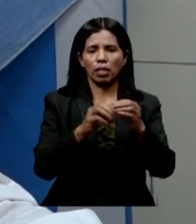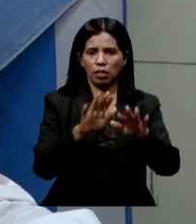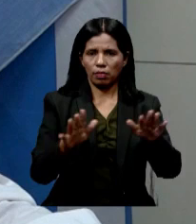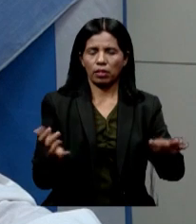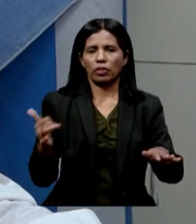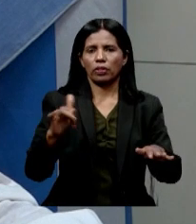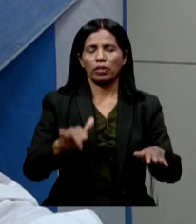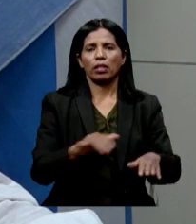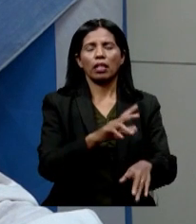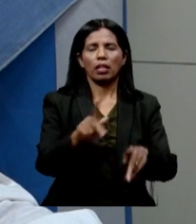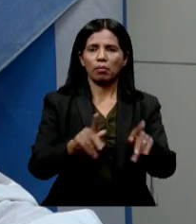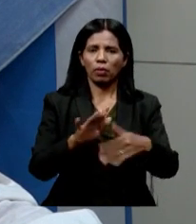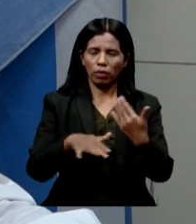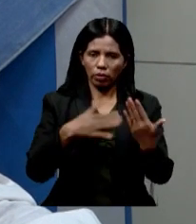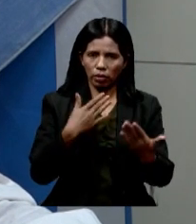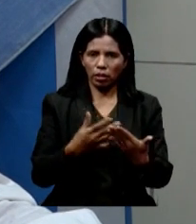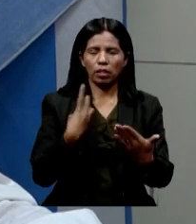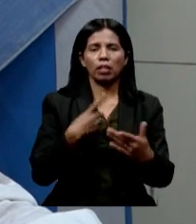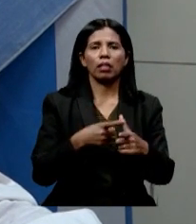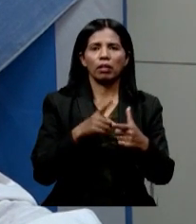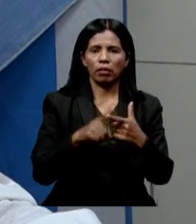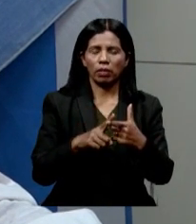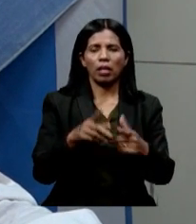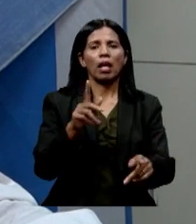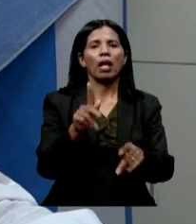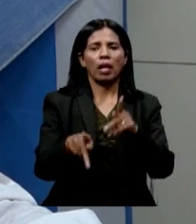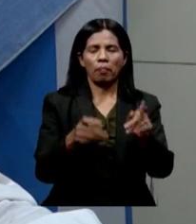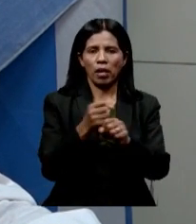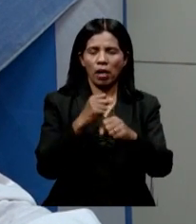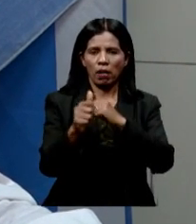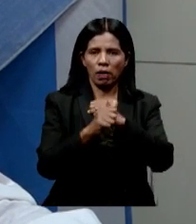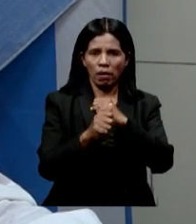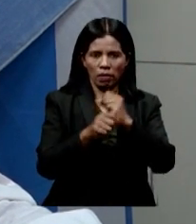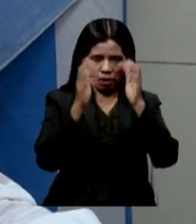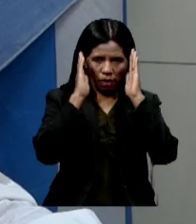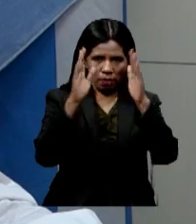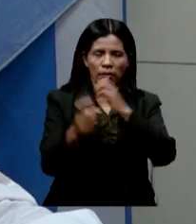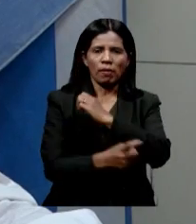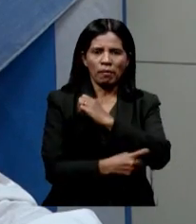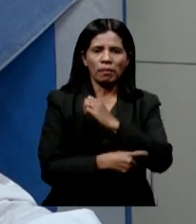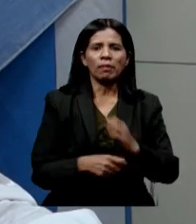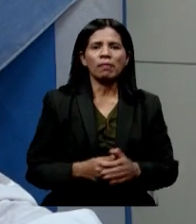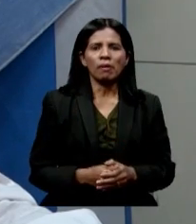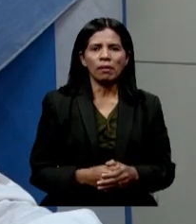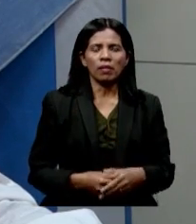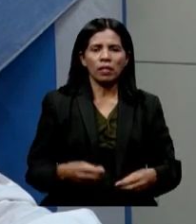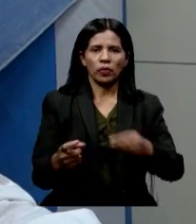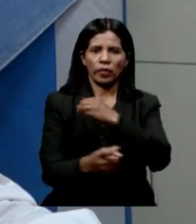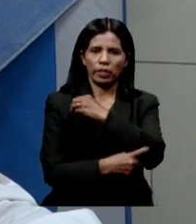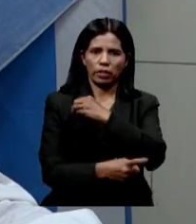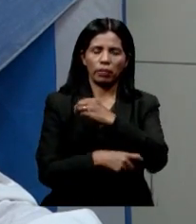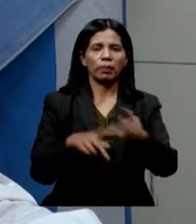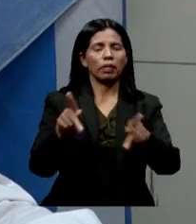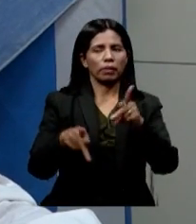ija vigilância, ser ne, para depois, quando é maruma hala, sanhansane, fo castigo, nem fo quedas, castigo nevema nem mereça tu sima,